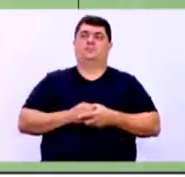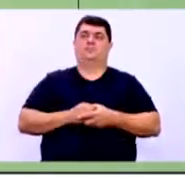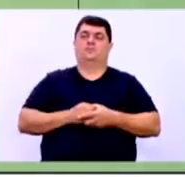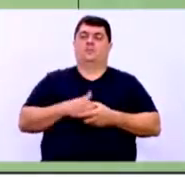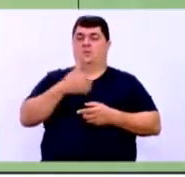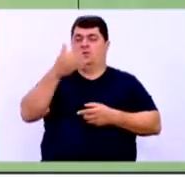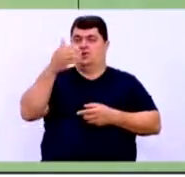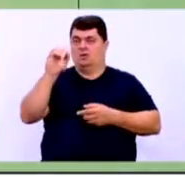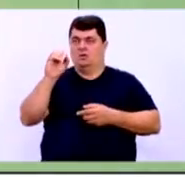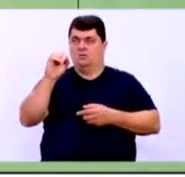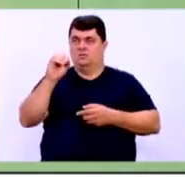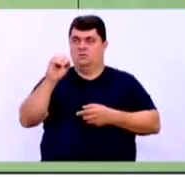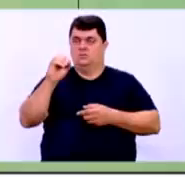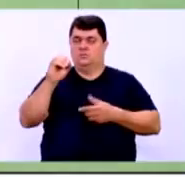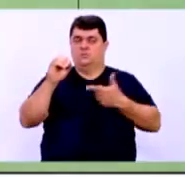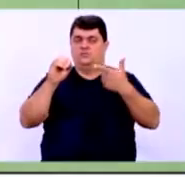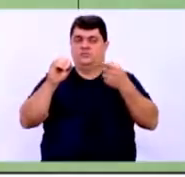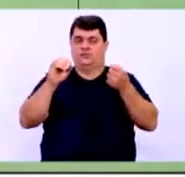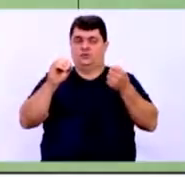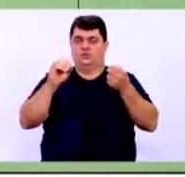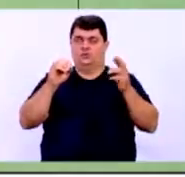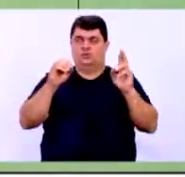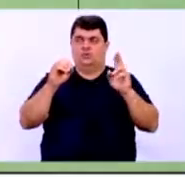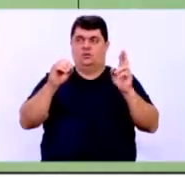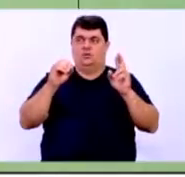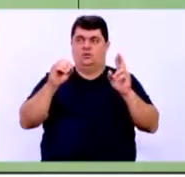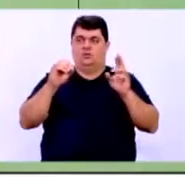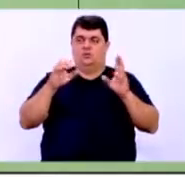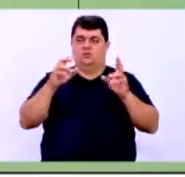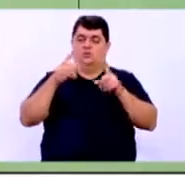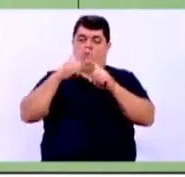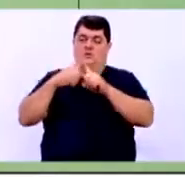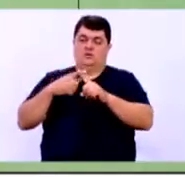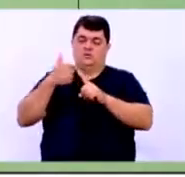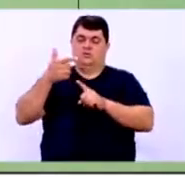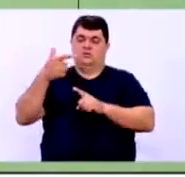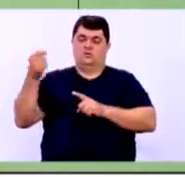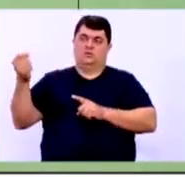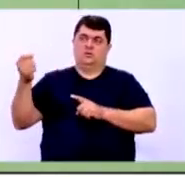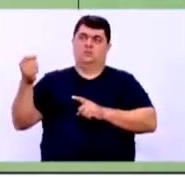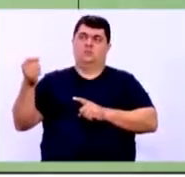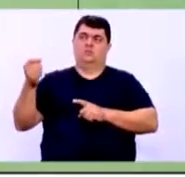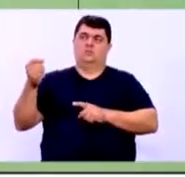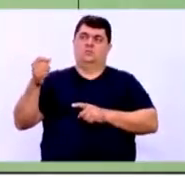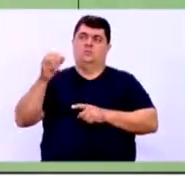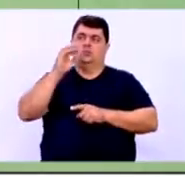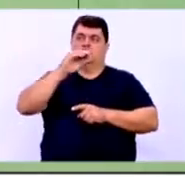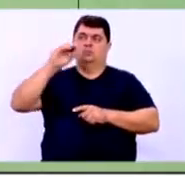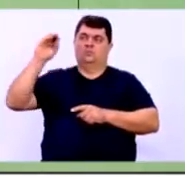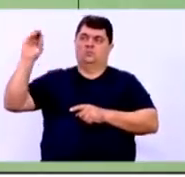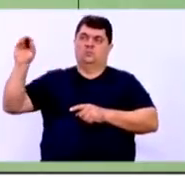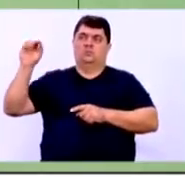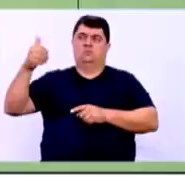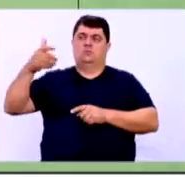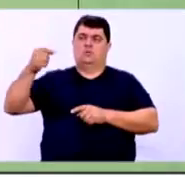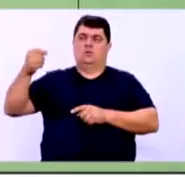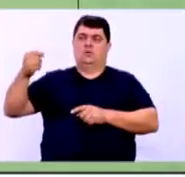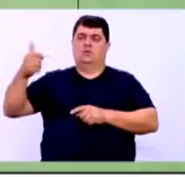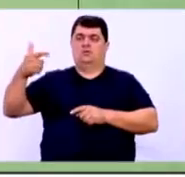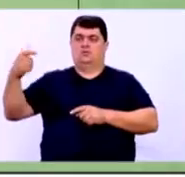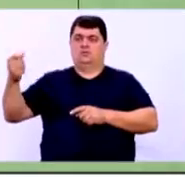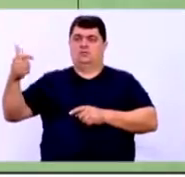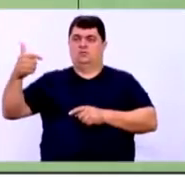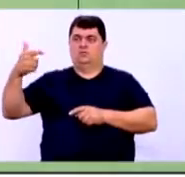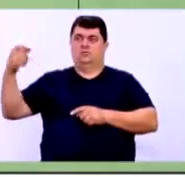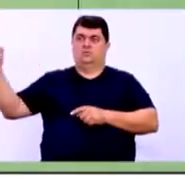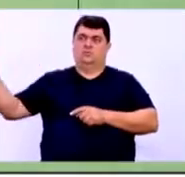Quantidade 10, unidade 20, valor total 200. Botamos lá no saldo o quê? 10, 20,